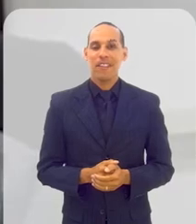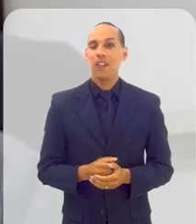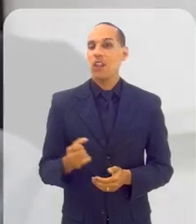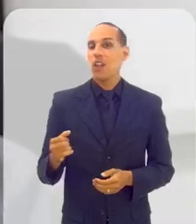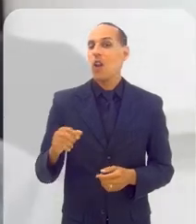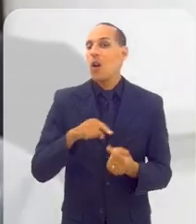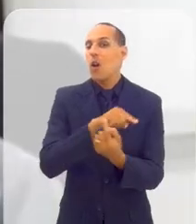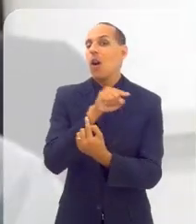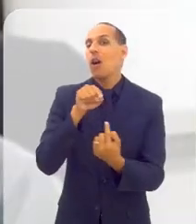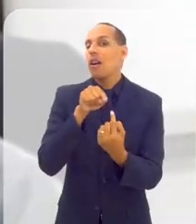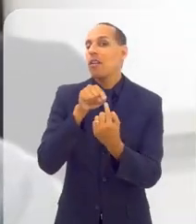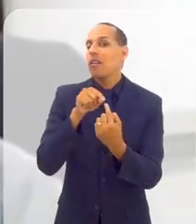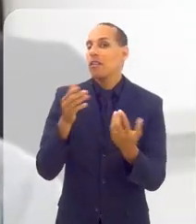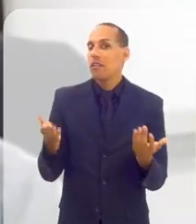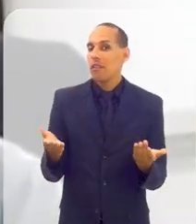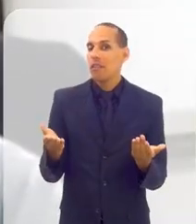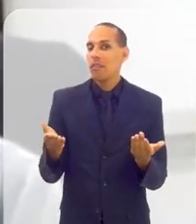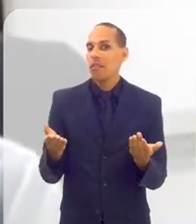Que visa